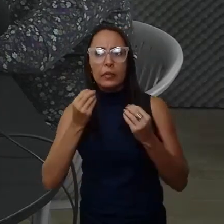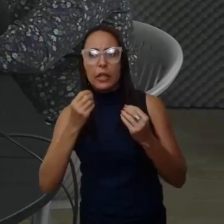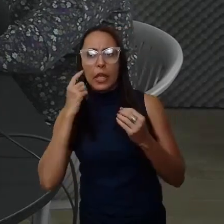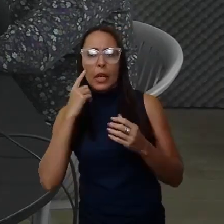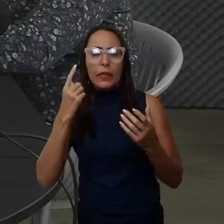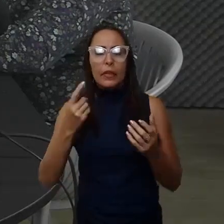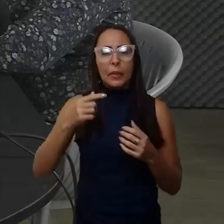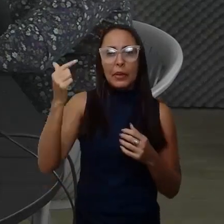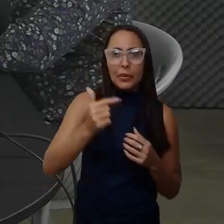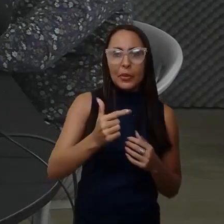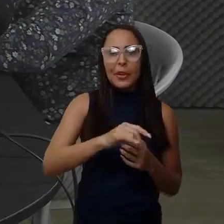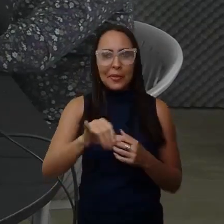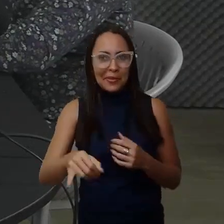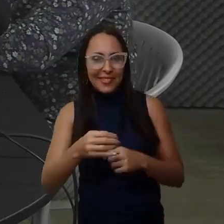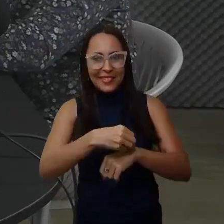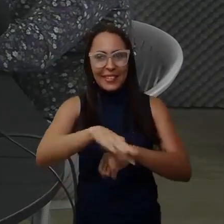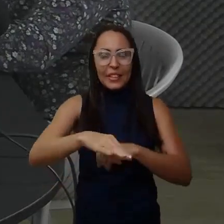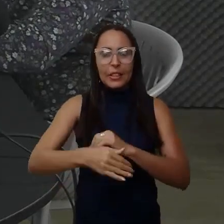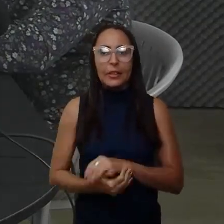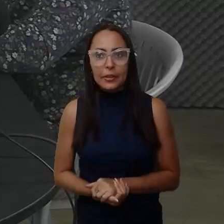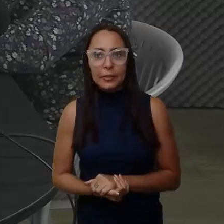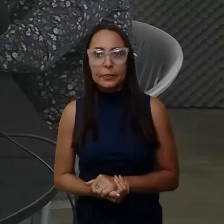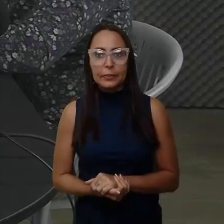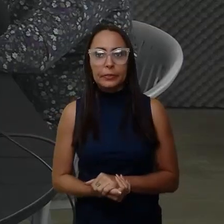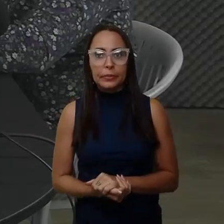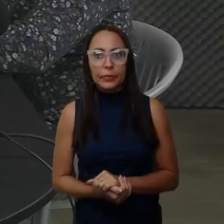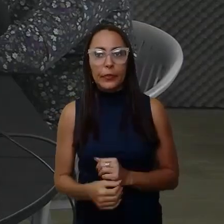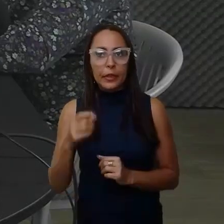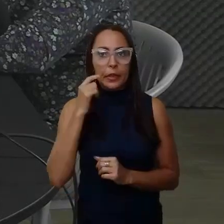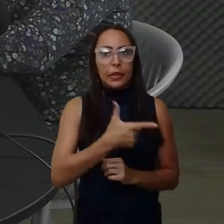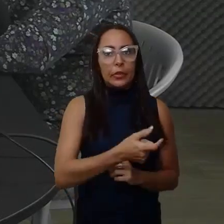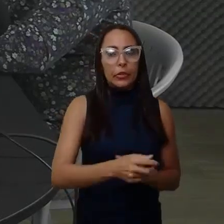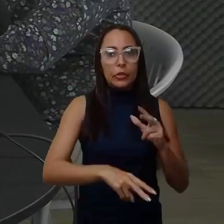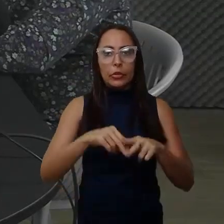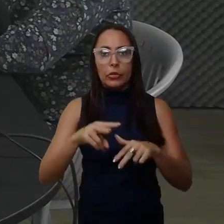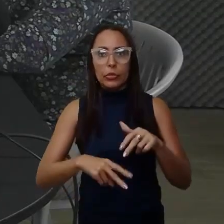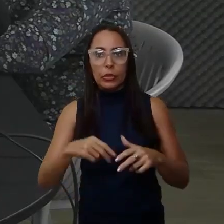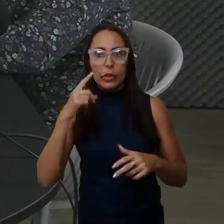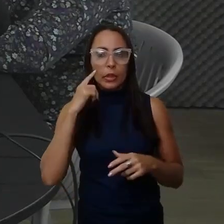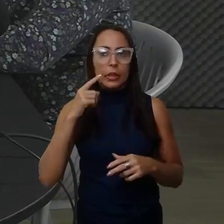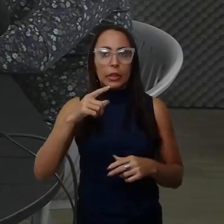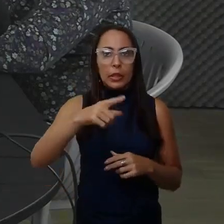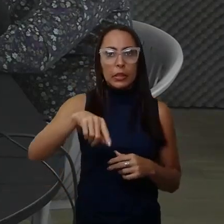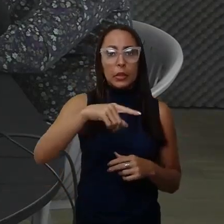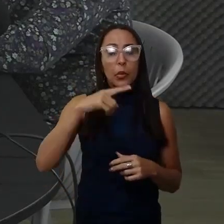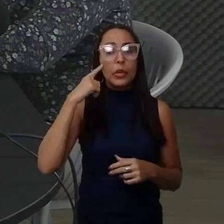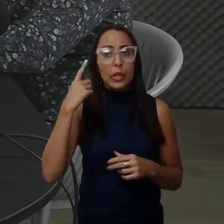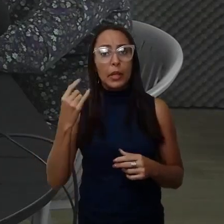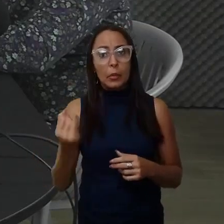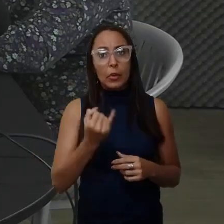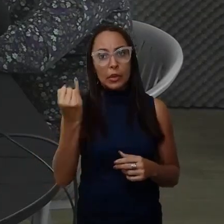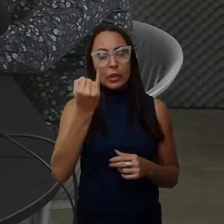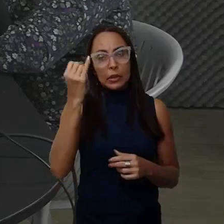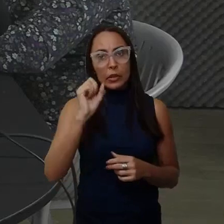Divertidamente 2, aproveito para dar dica, né? Divertidamente 2, que estreia dia 20 de junho, ele tem que assistir porque é um filme importante, bacana, não sei o que, não